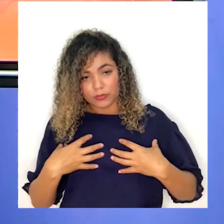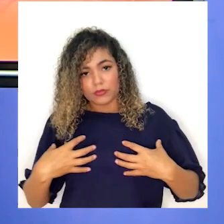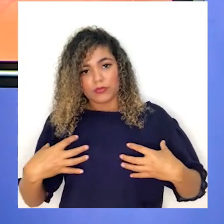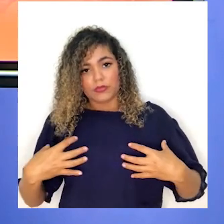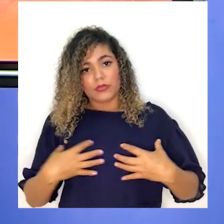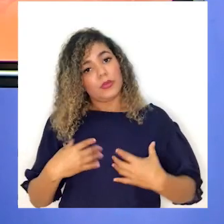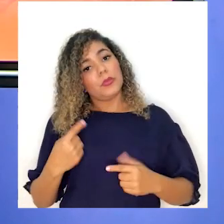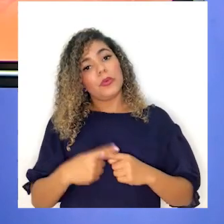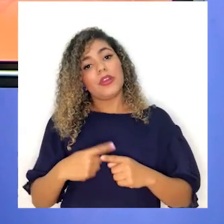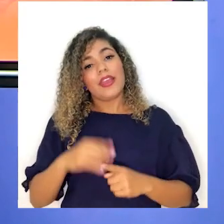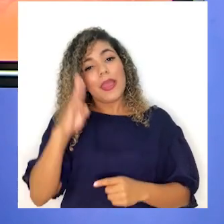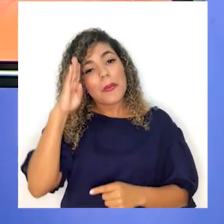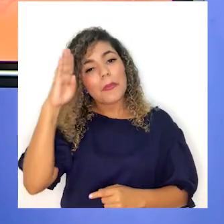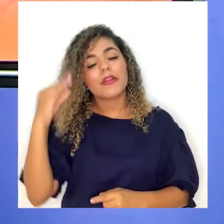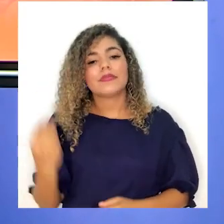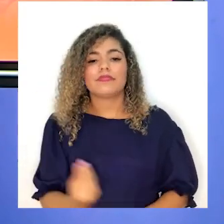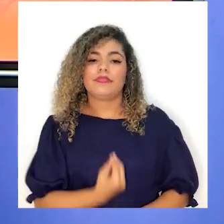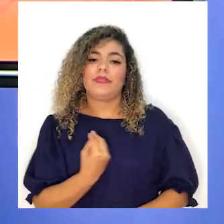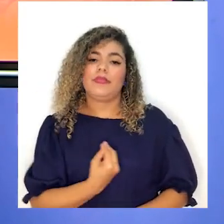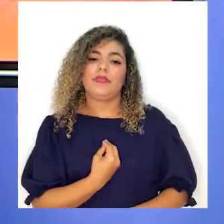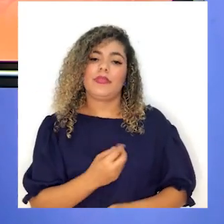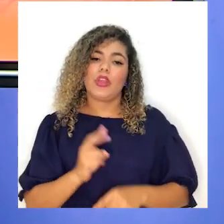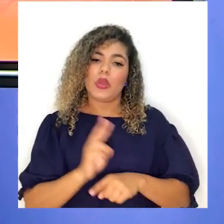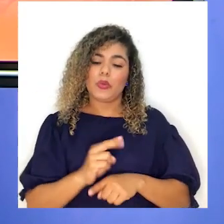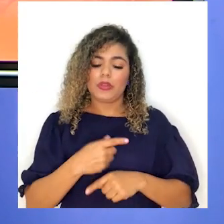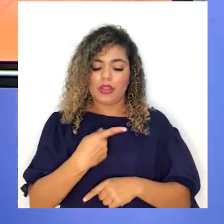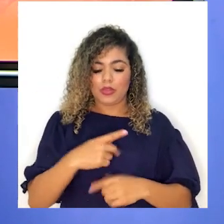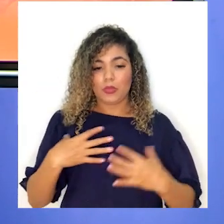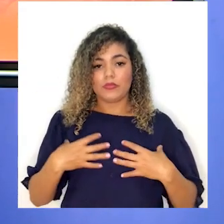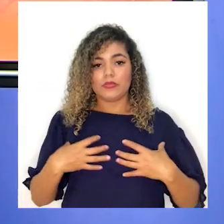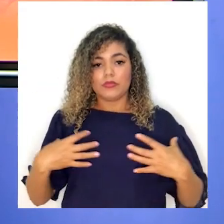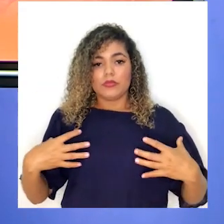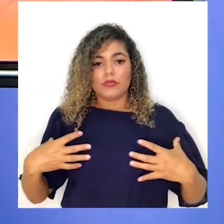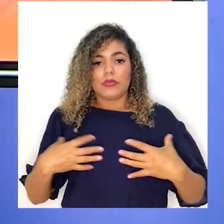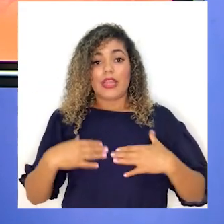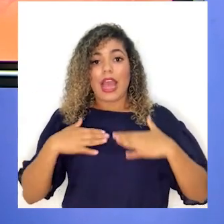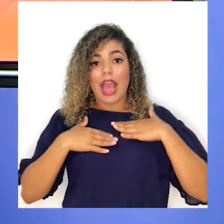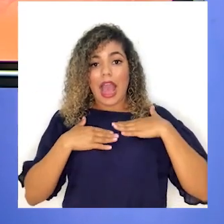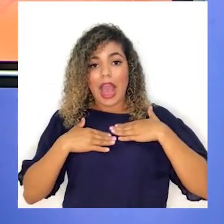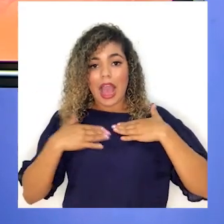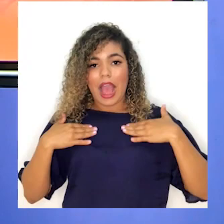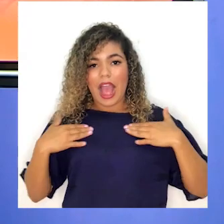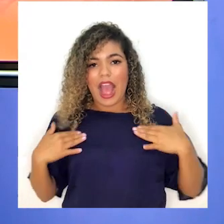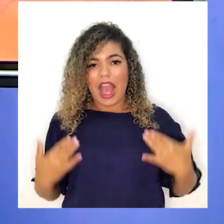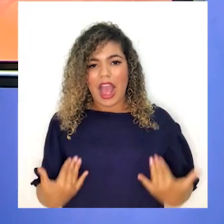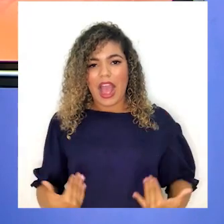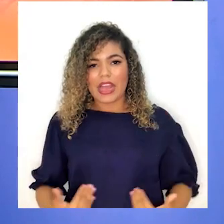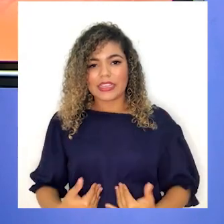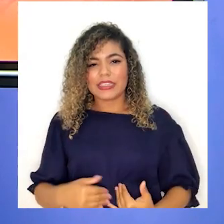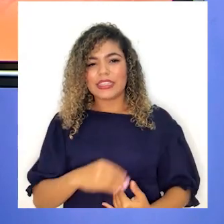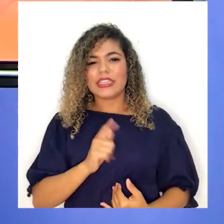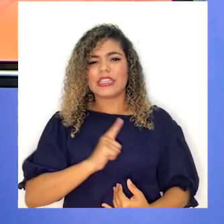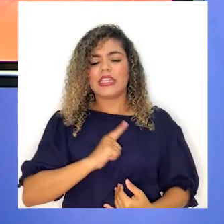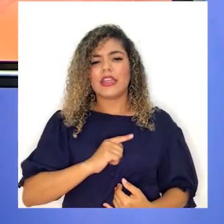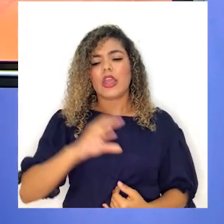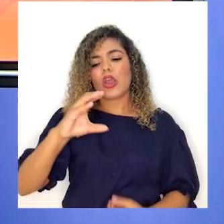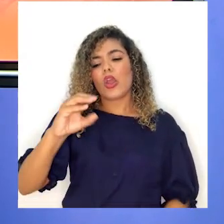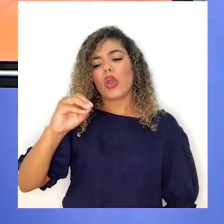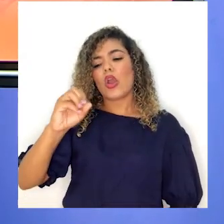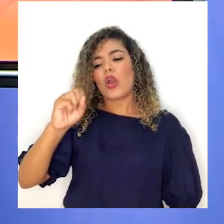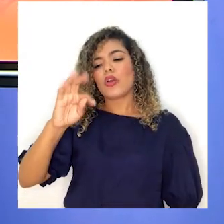vida. Ele é composto, a caixa torácica, por costelas e o osso